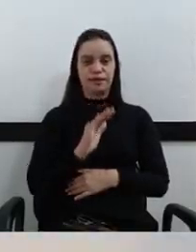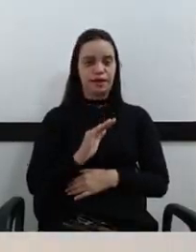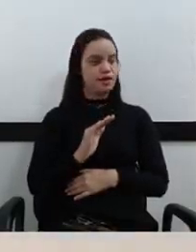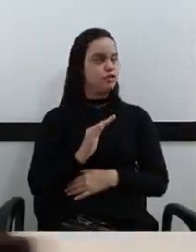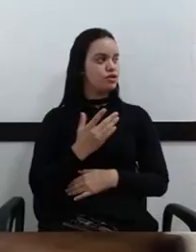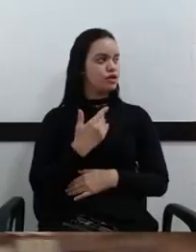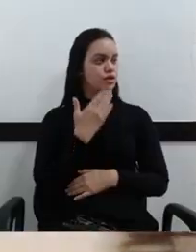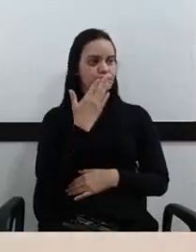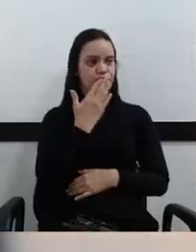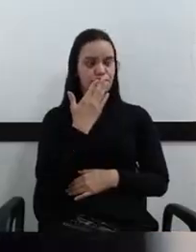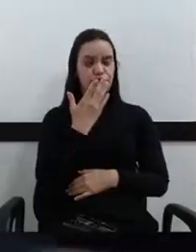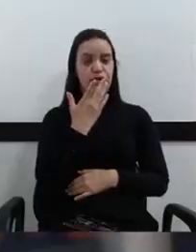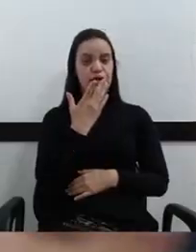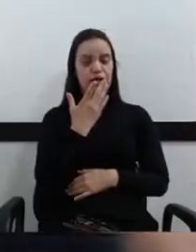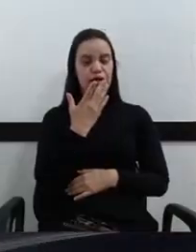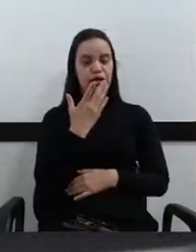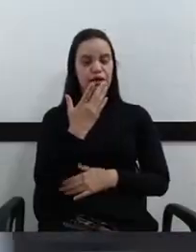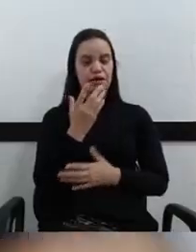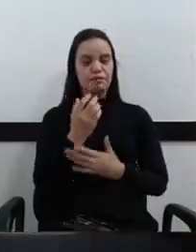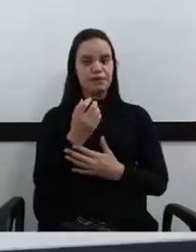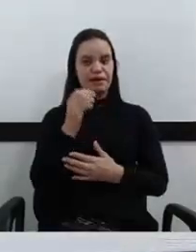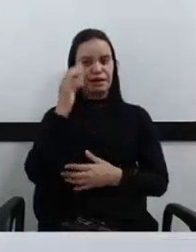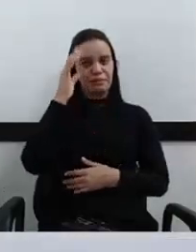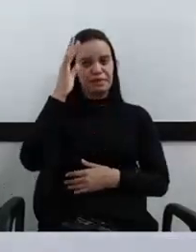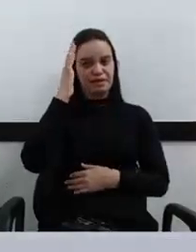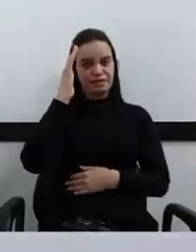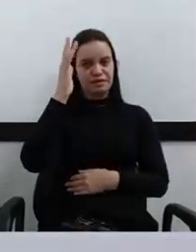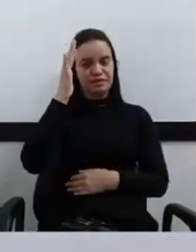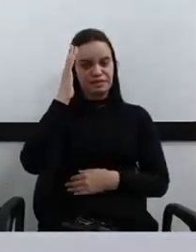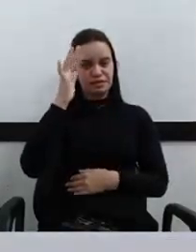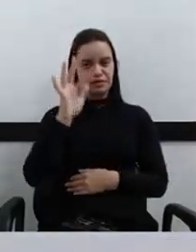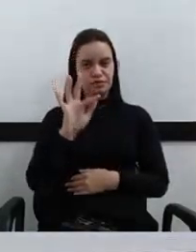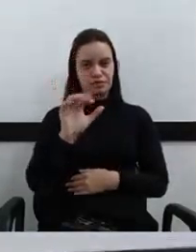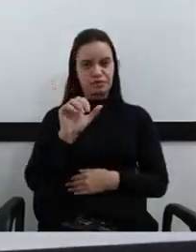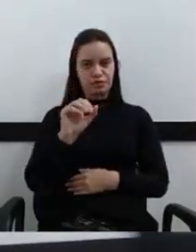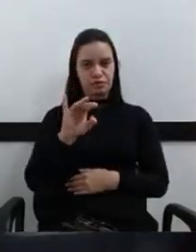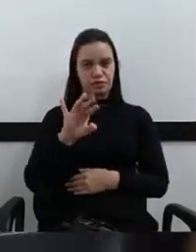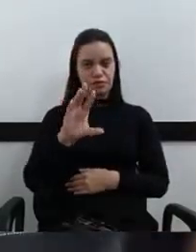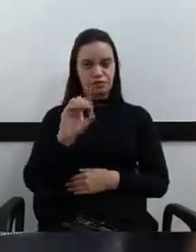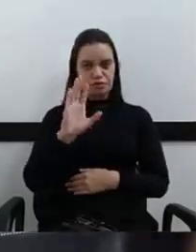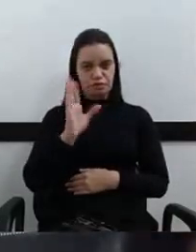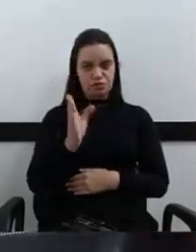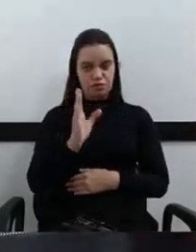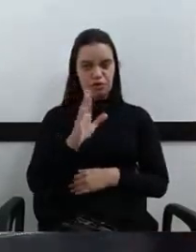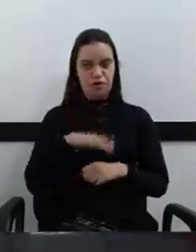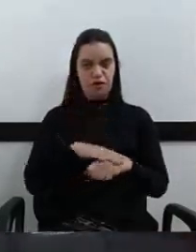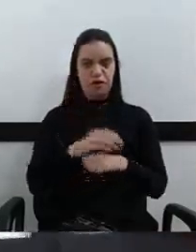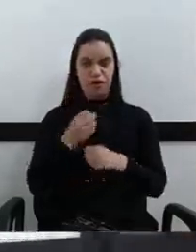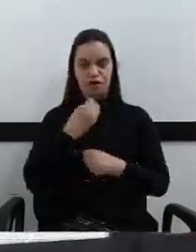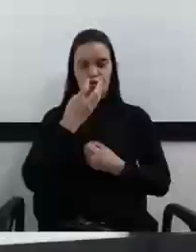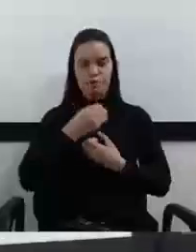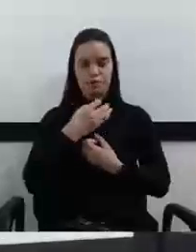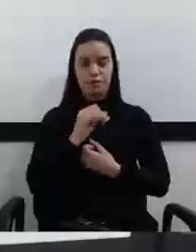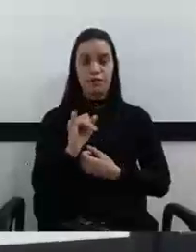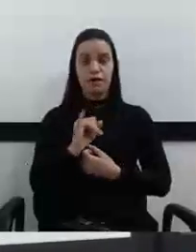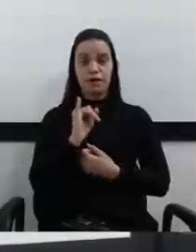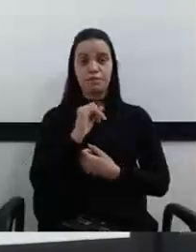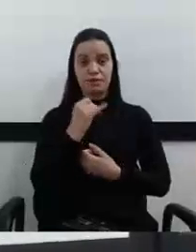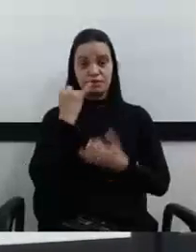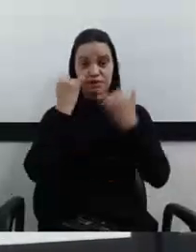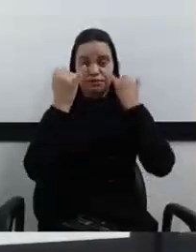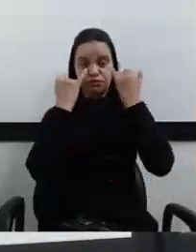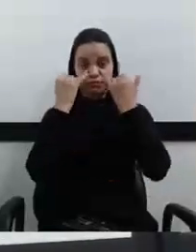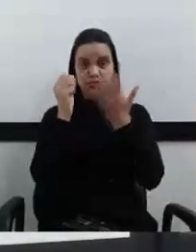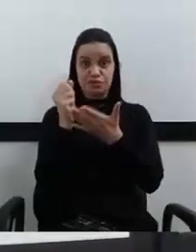rapidamente para trazer a mesma reflexão que o conselheiro Fábio trouxe agora, sobre a importância de trazer as informações